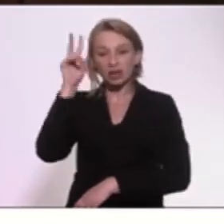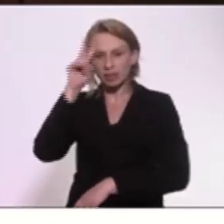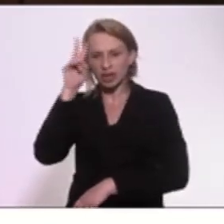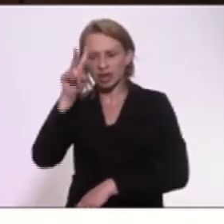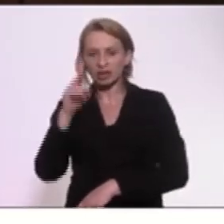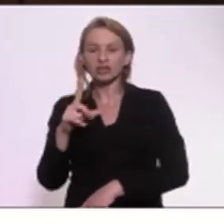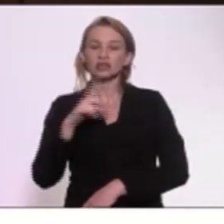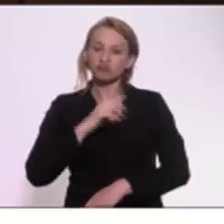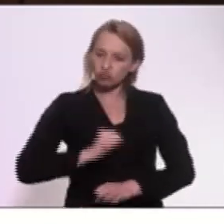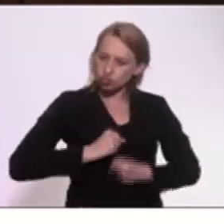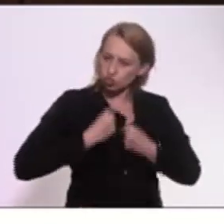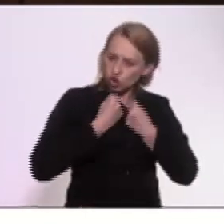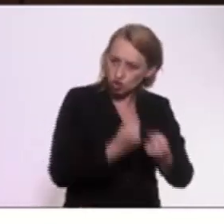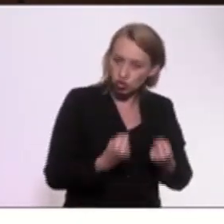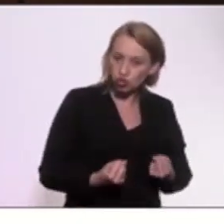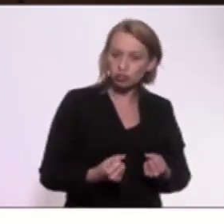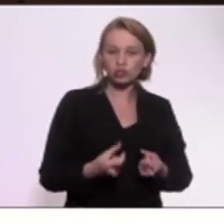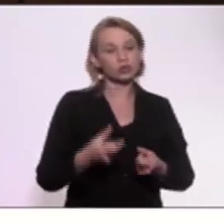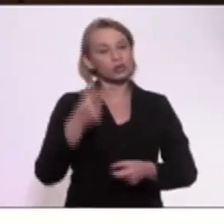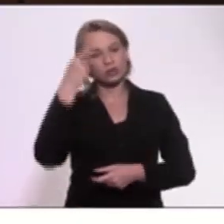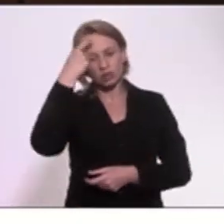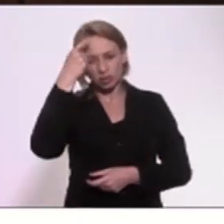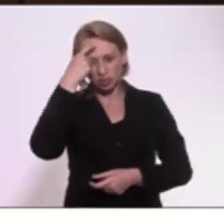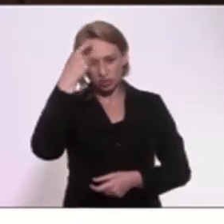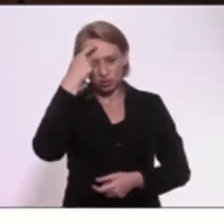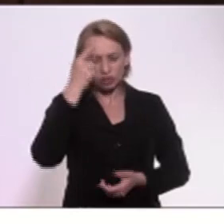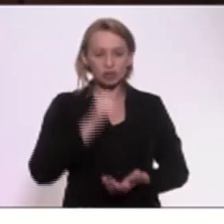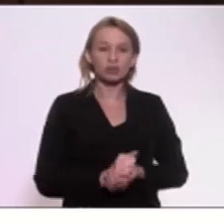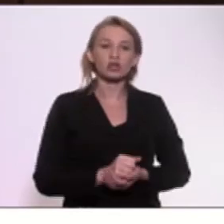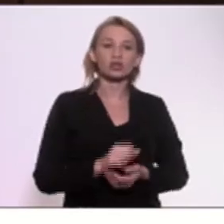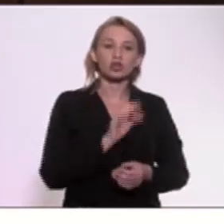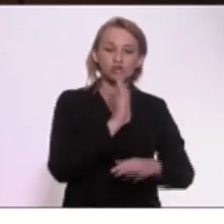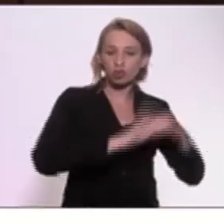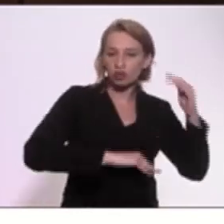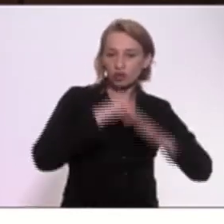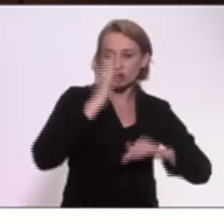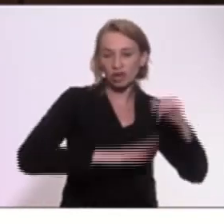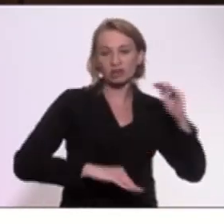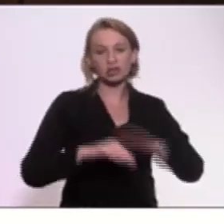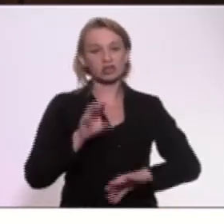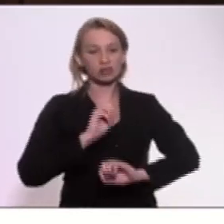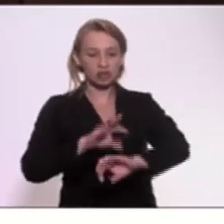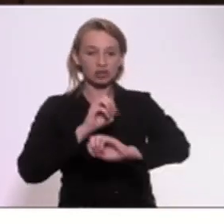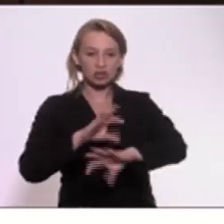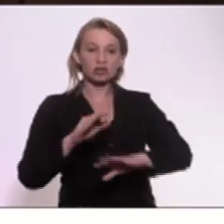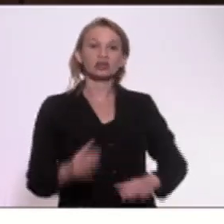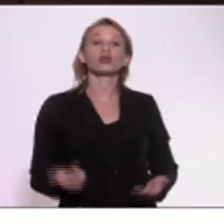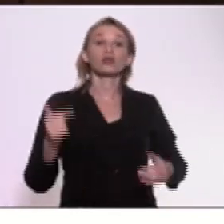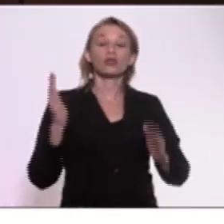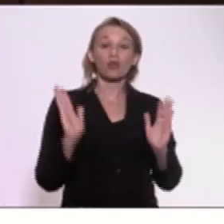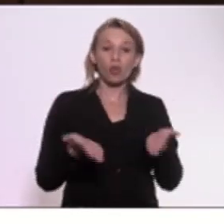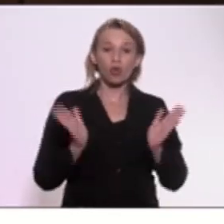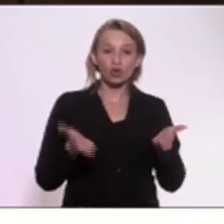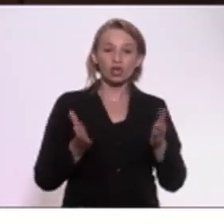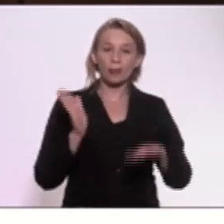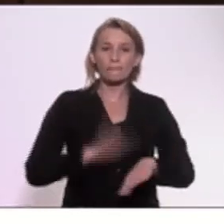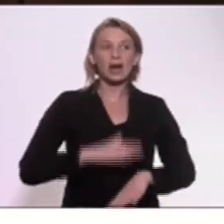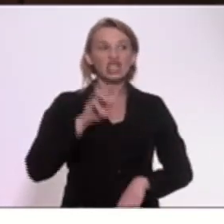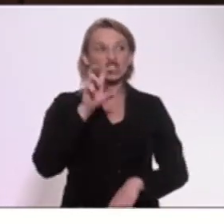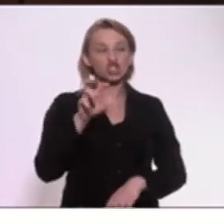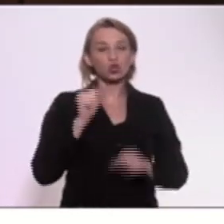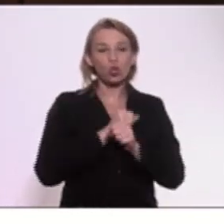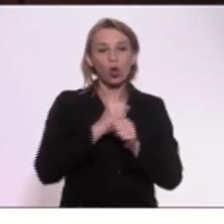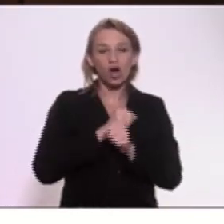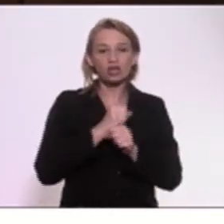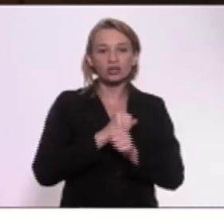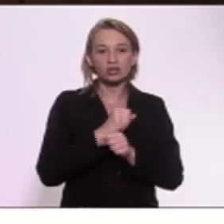exige dedicação, concentração dos profissionais da educação. E os profissionais da educação do Estado do Rio de Janeiro estão há mais de 5